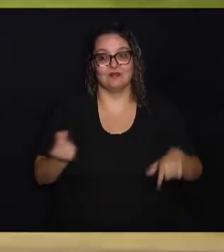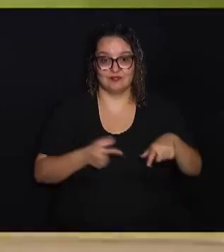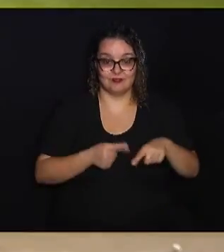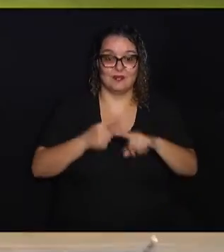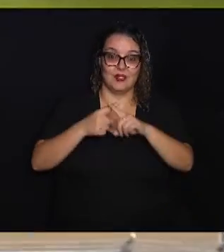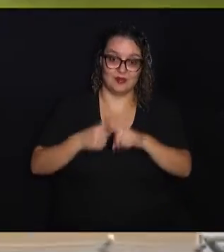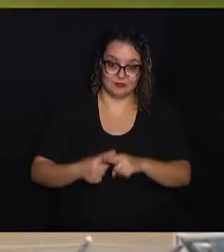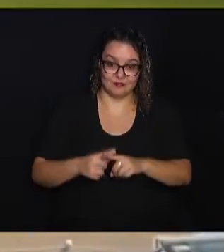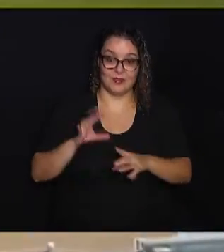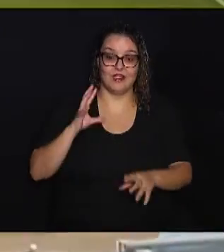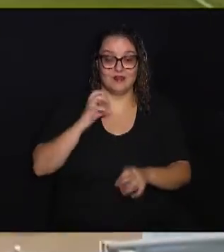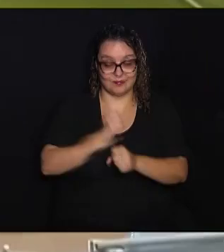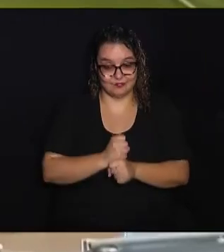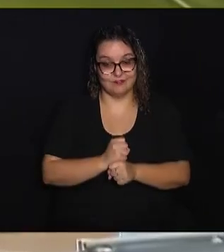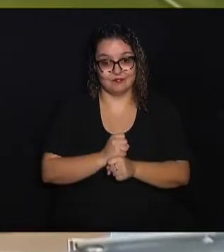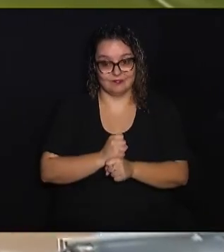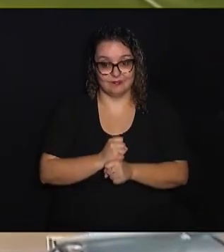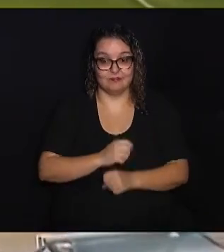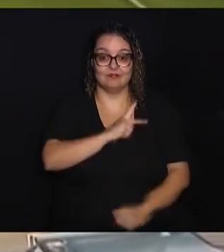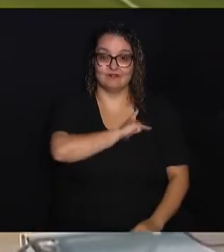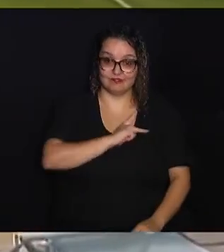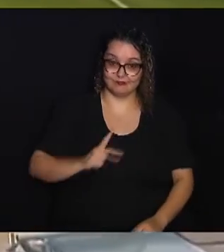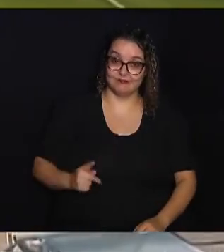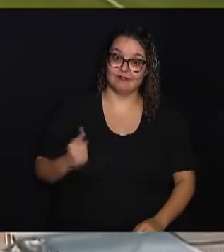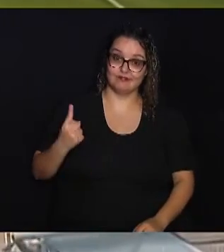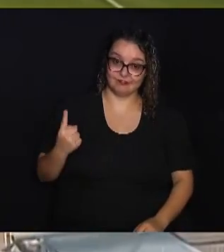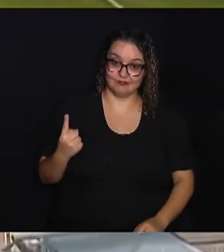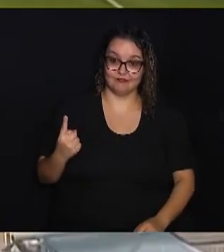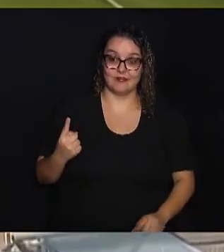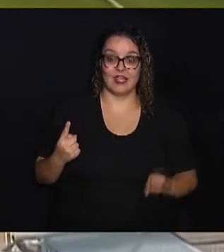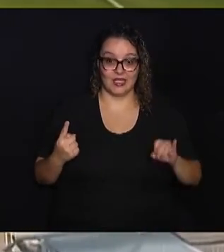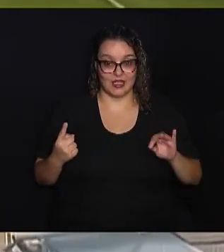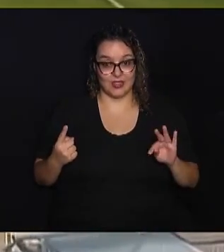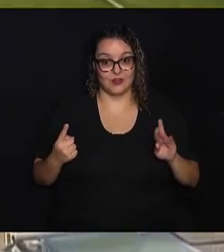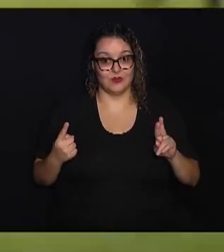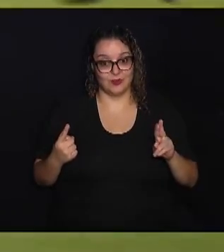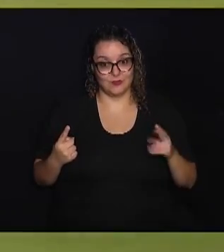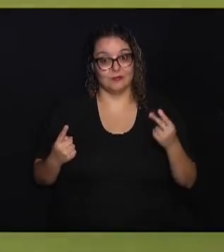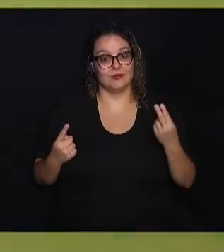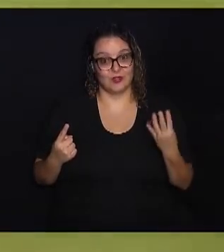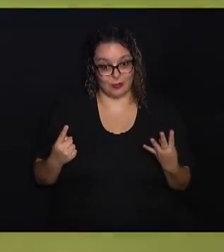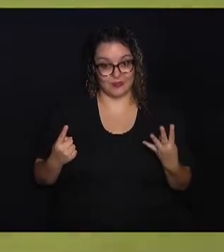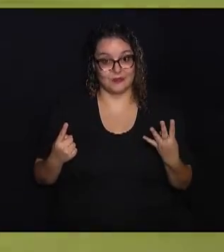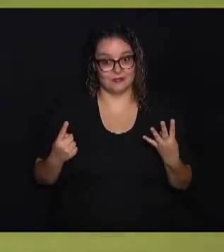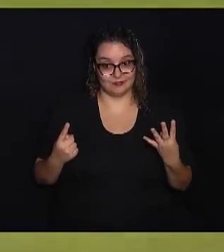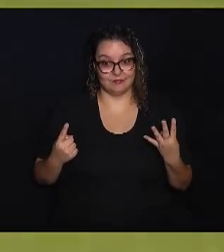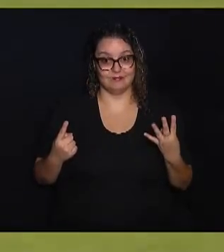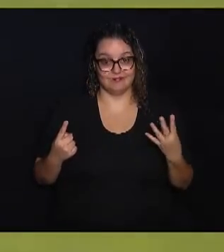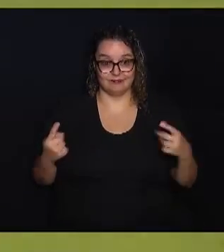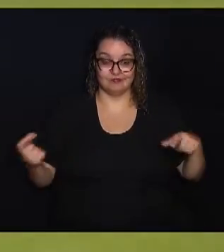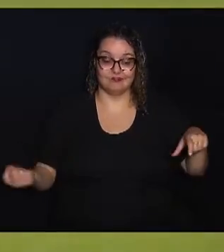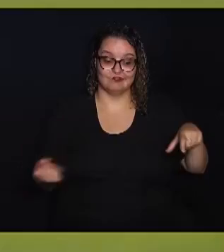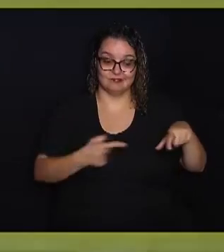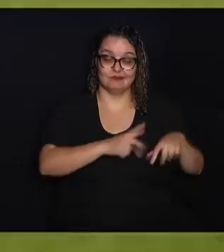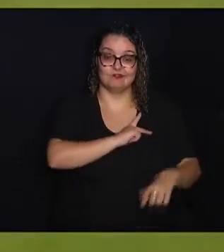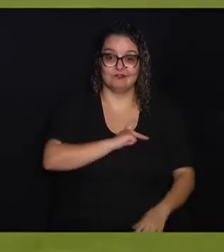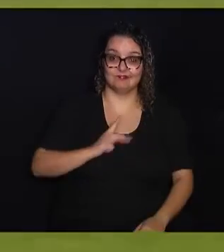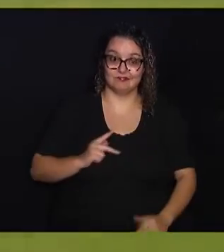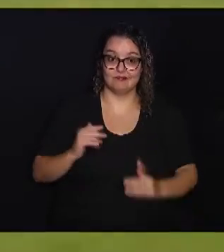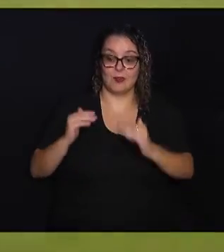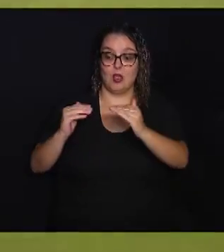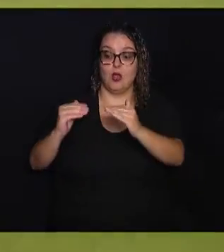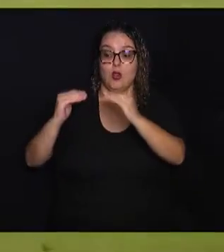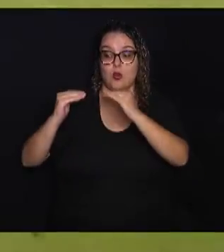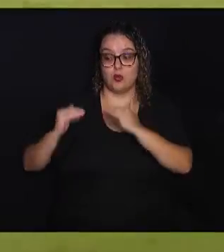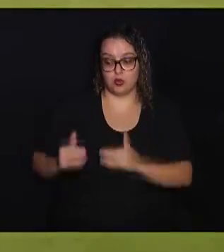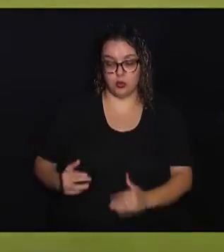e fechar a goleada. Ponte Preta 1, Ituano 4. Com a goleada tomada, a Ponte Preta sofreu a sua